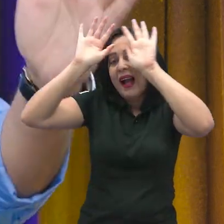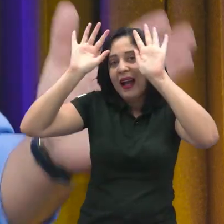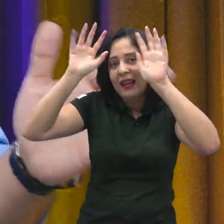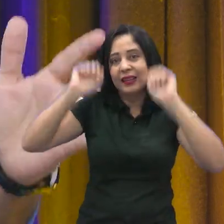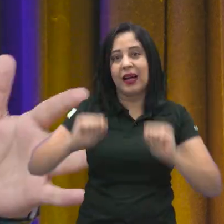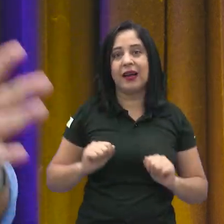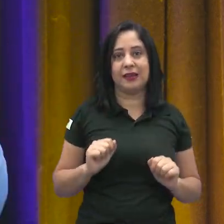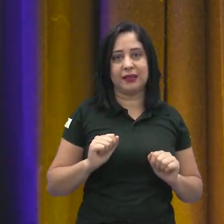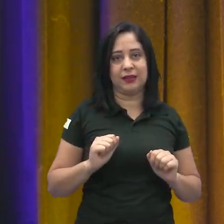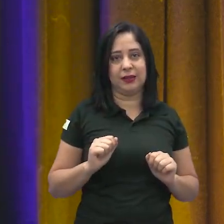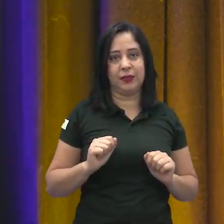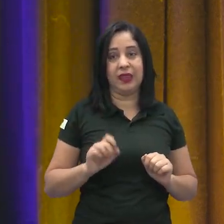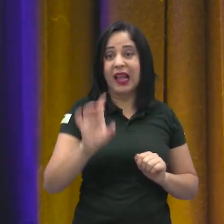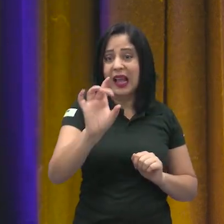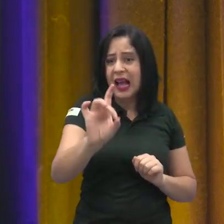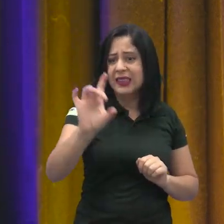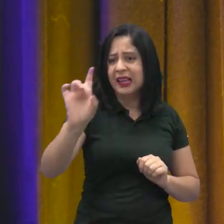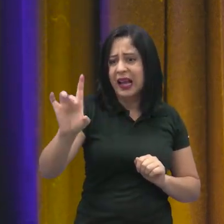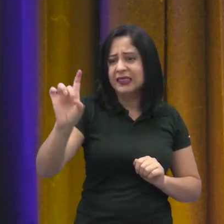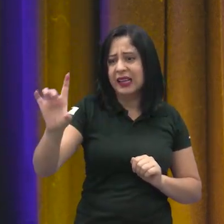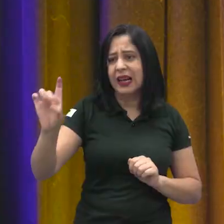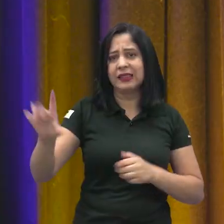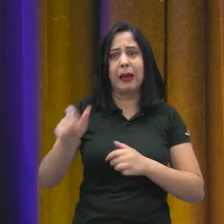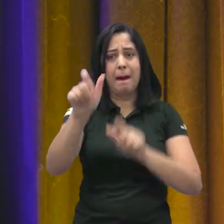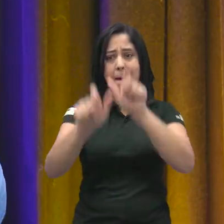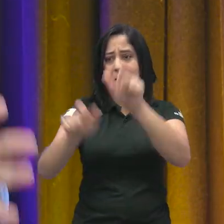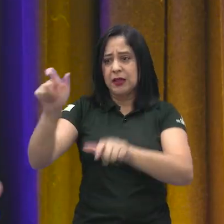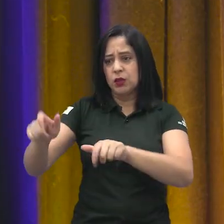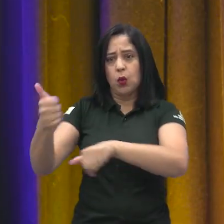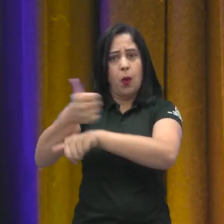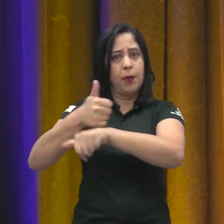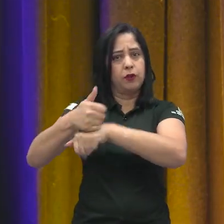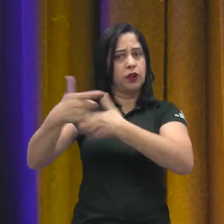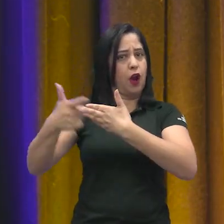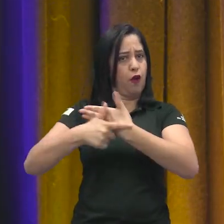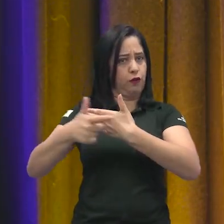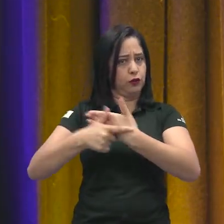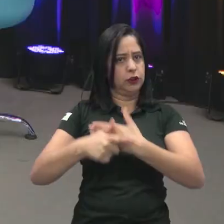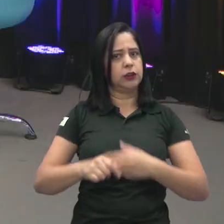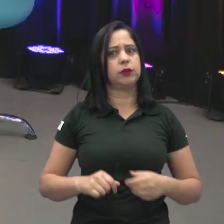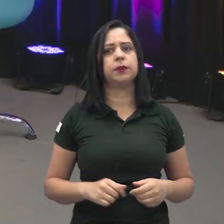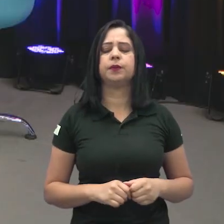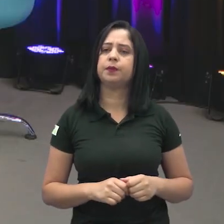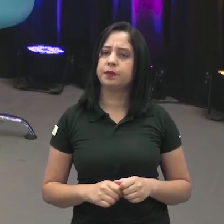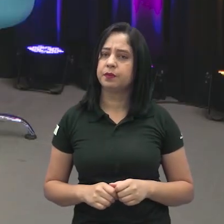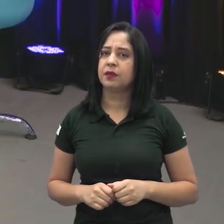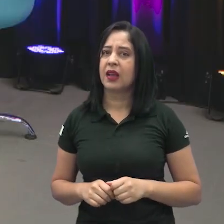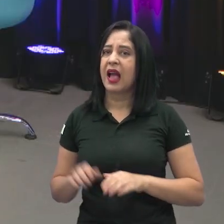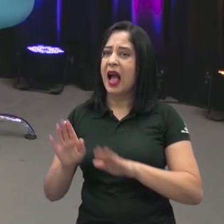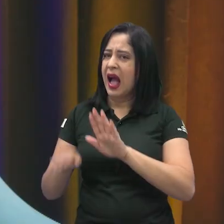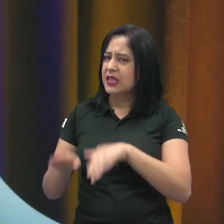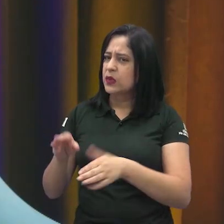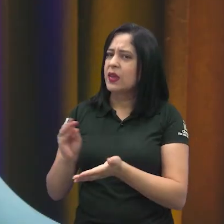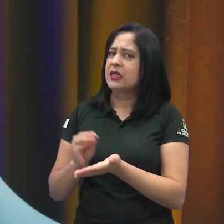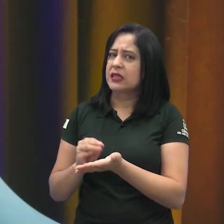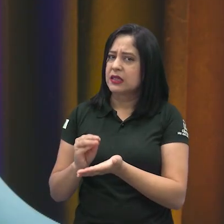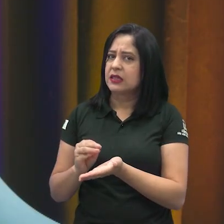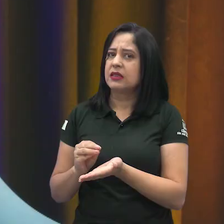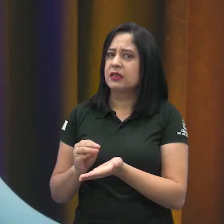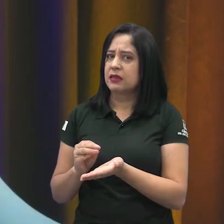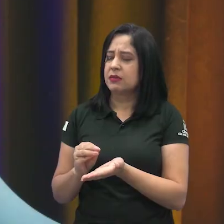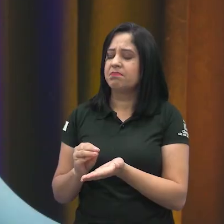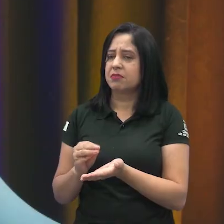de quem é quem, de cada pessoa ocupa o seu papel fundamental nessa estrutura. Acho que talvez falte isso muitas vezes